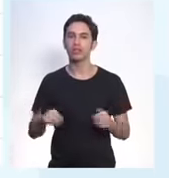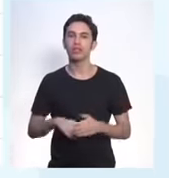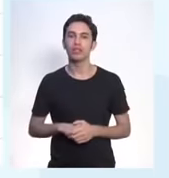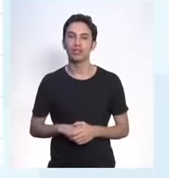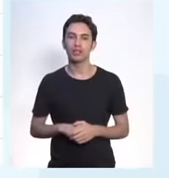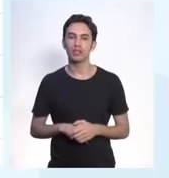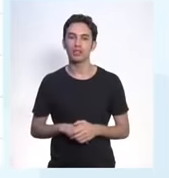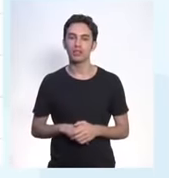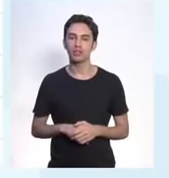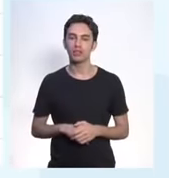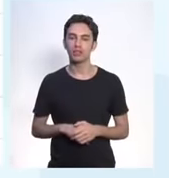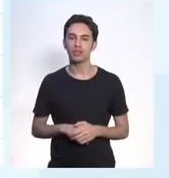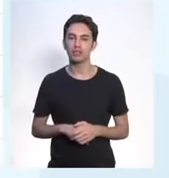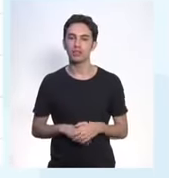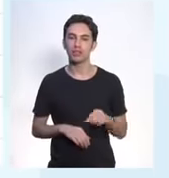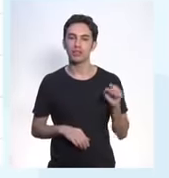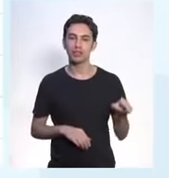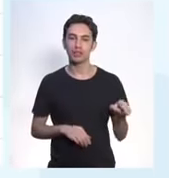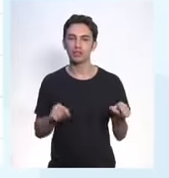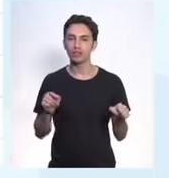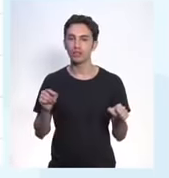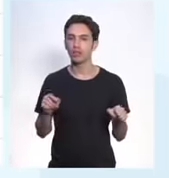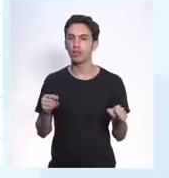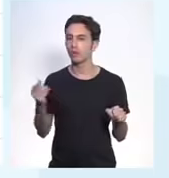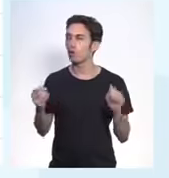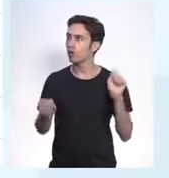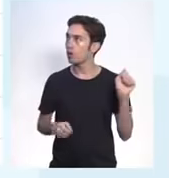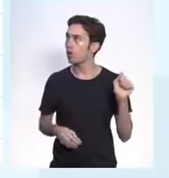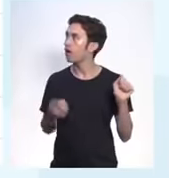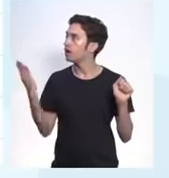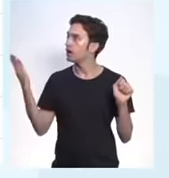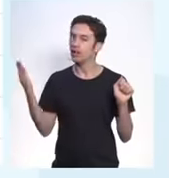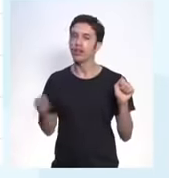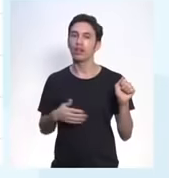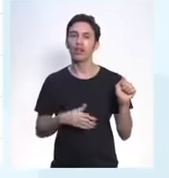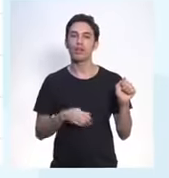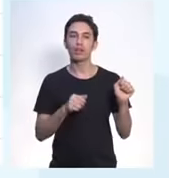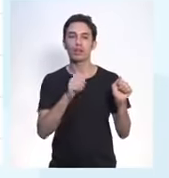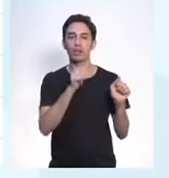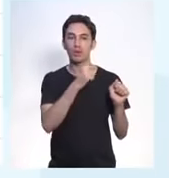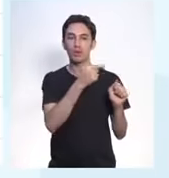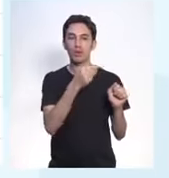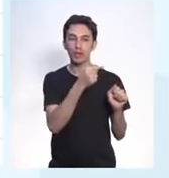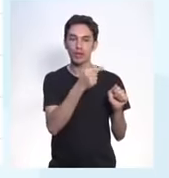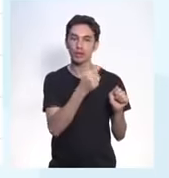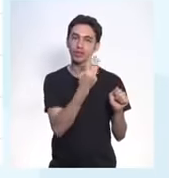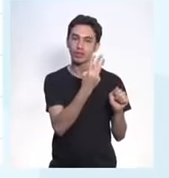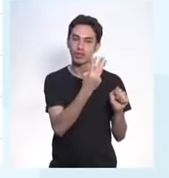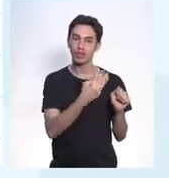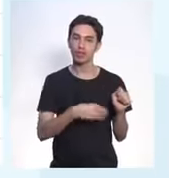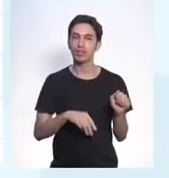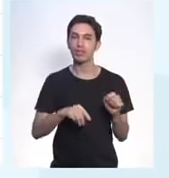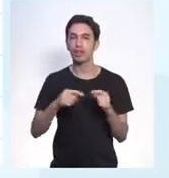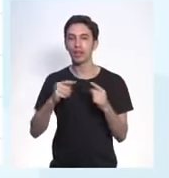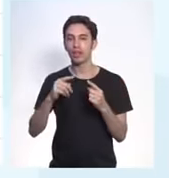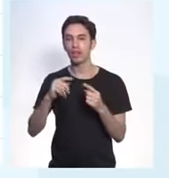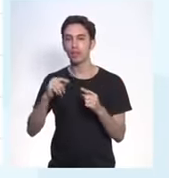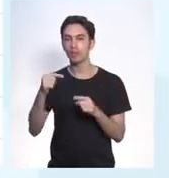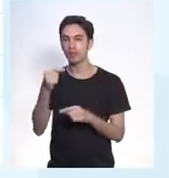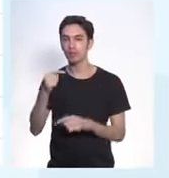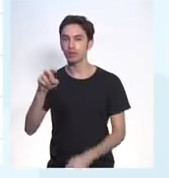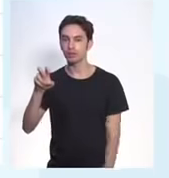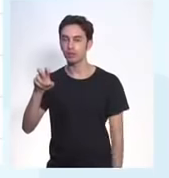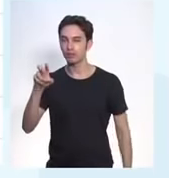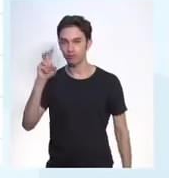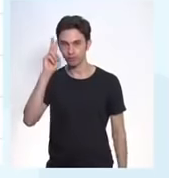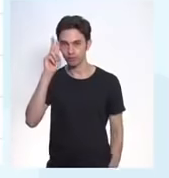para vocês é o ponto 3 negativo e cinco negativo lembrando não é sempre importante lembrar aí ó